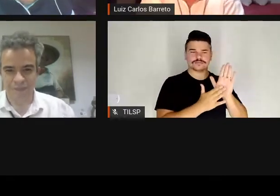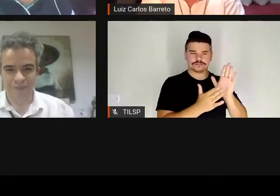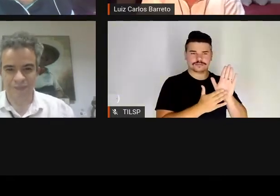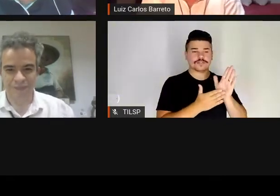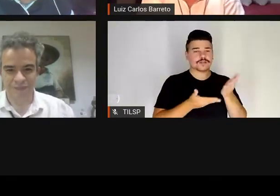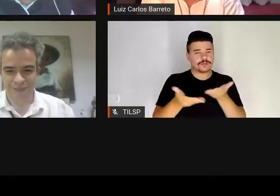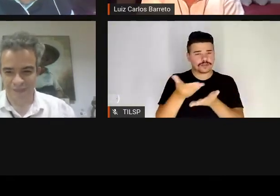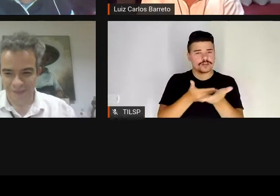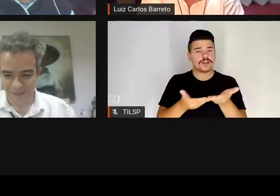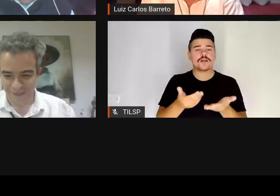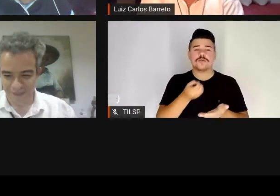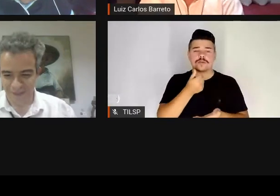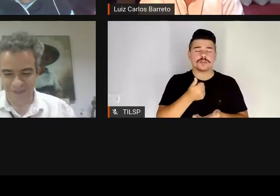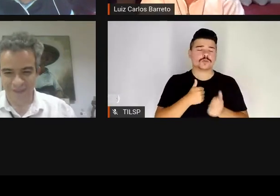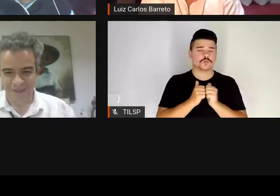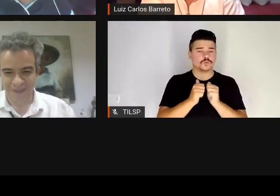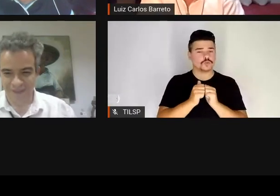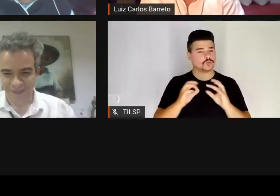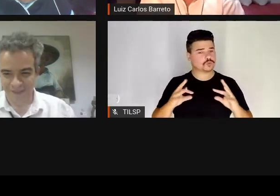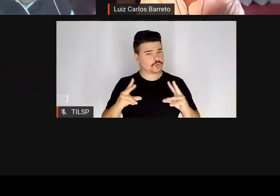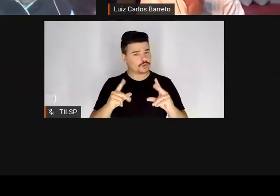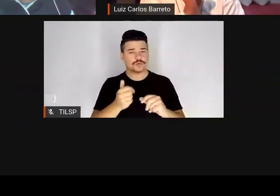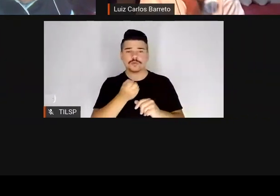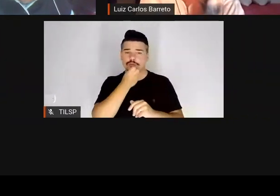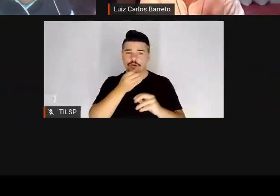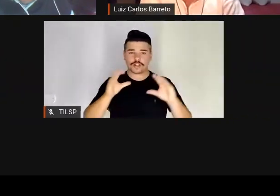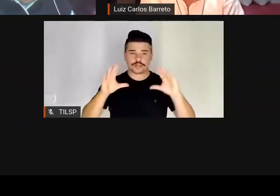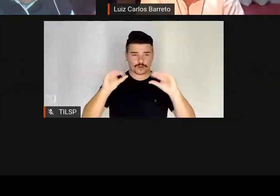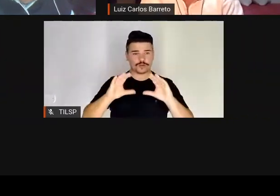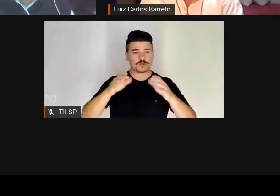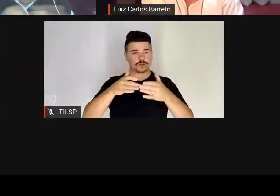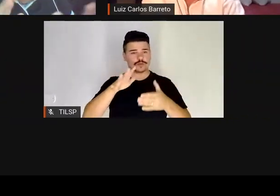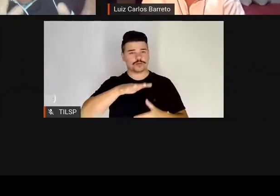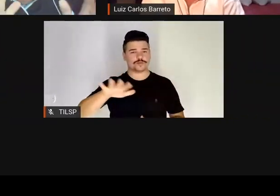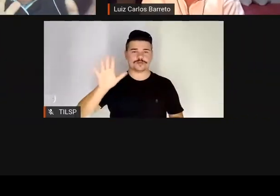noite, mesa aí. Boa noite. Boa noite. Boa noite, Piuba, grande figura.